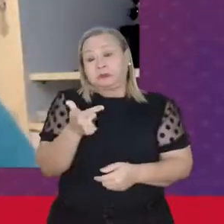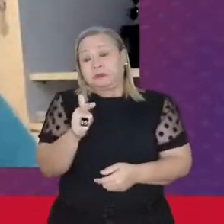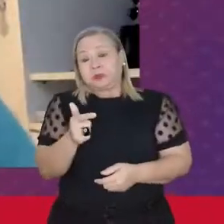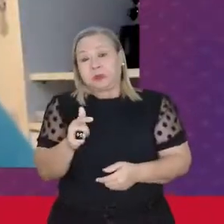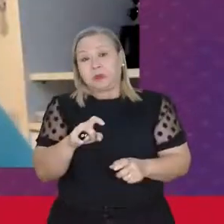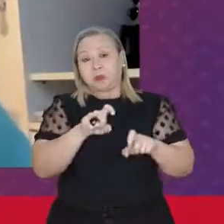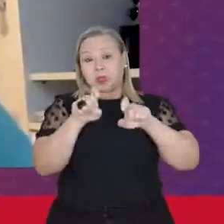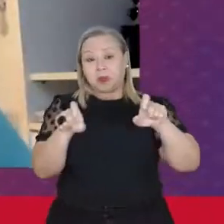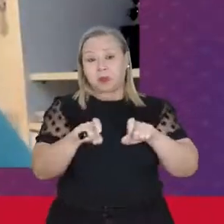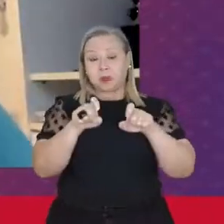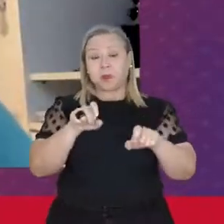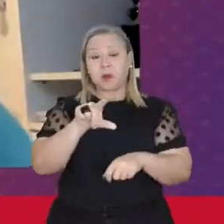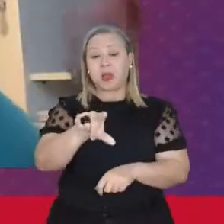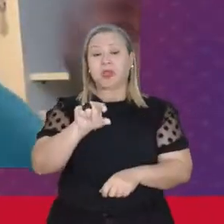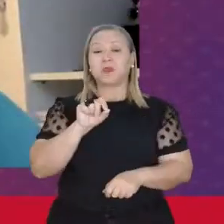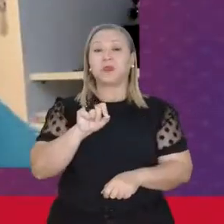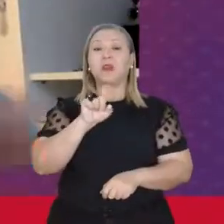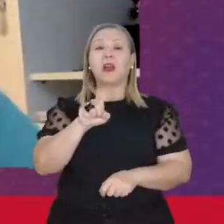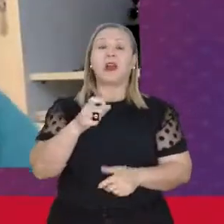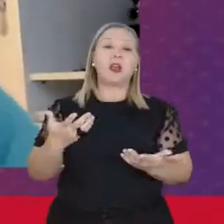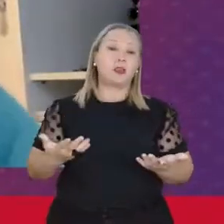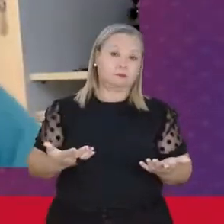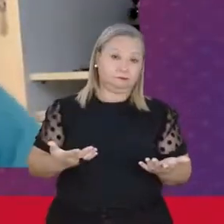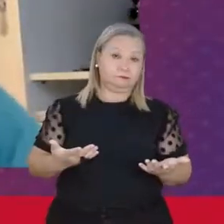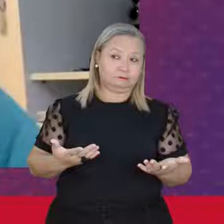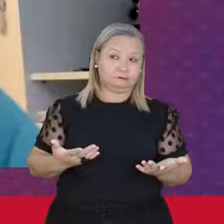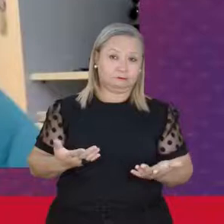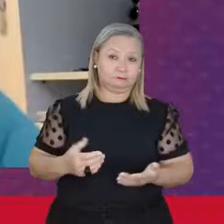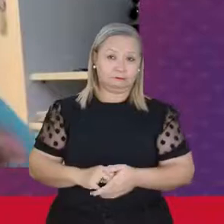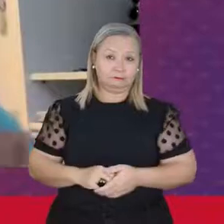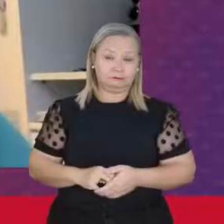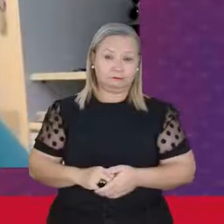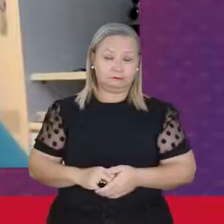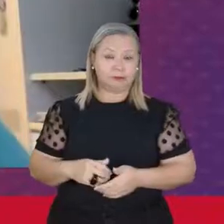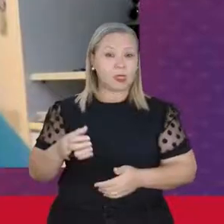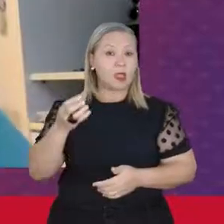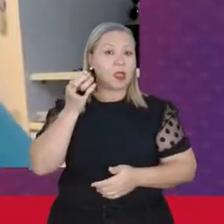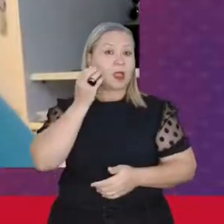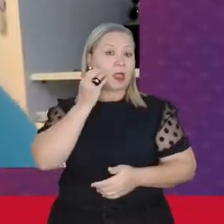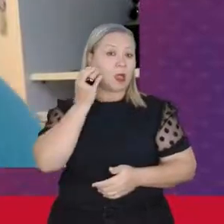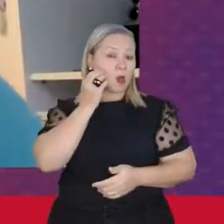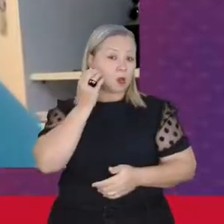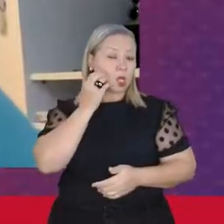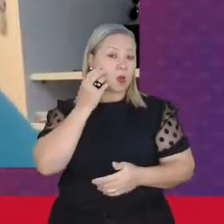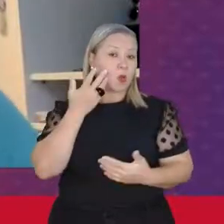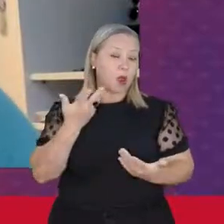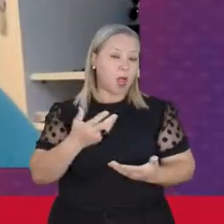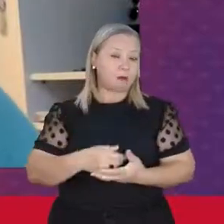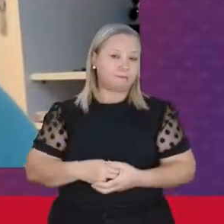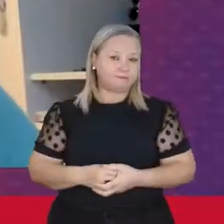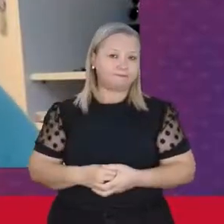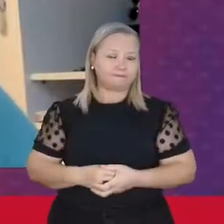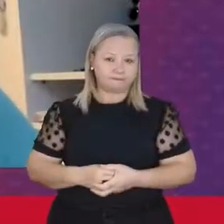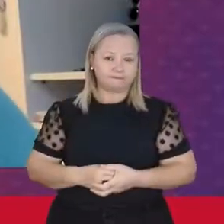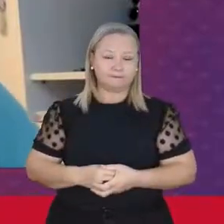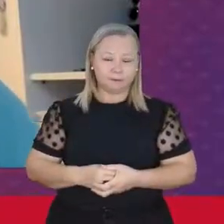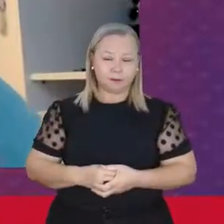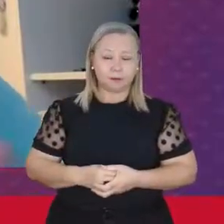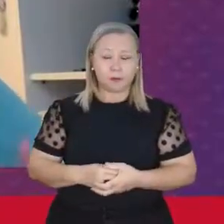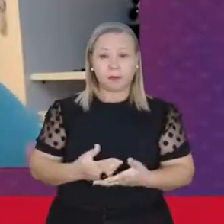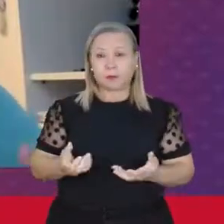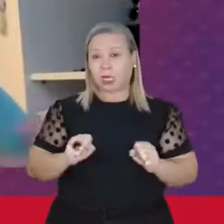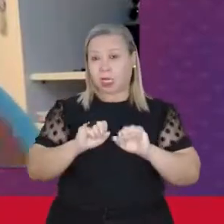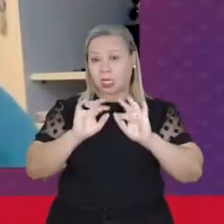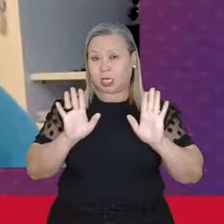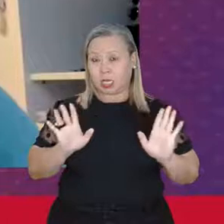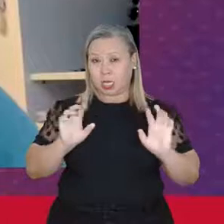a alternativa é o celular, né? E,